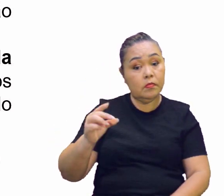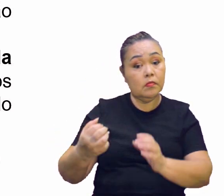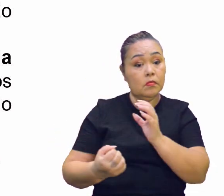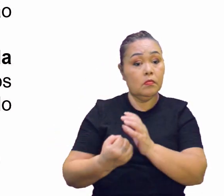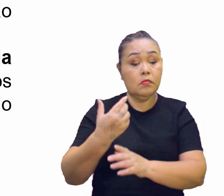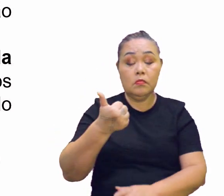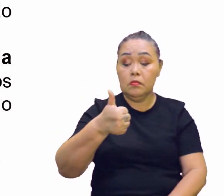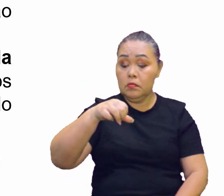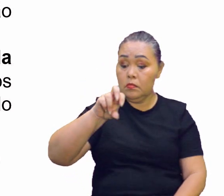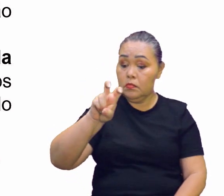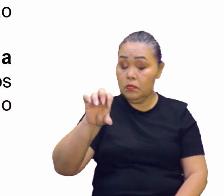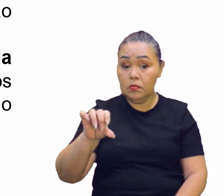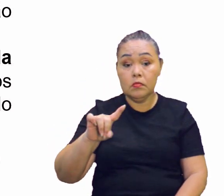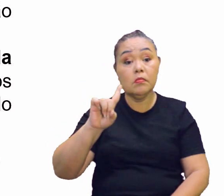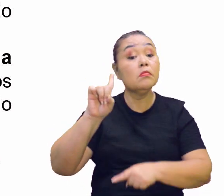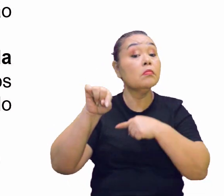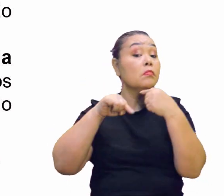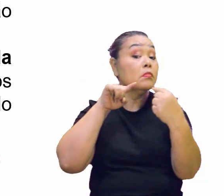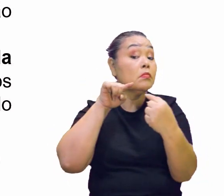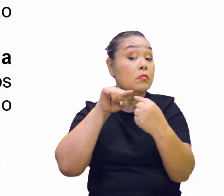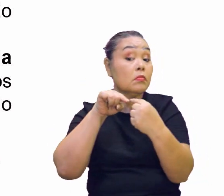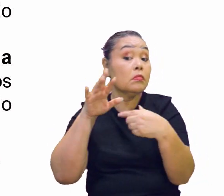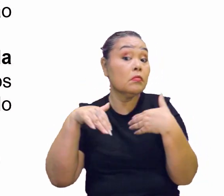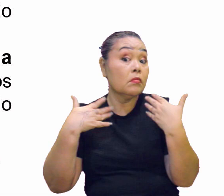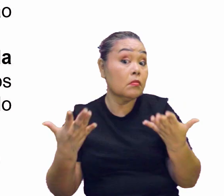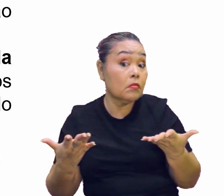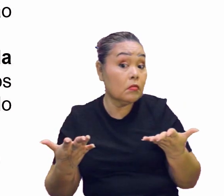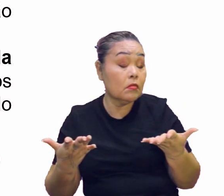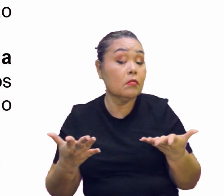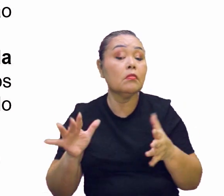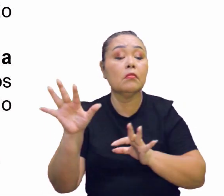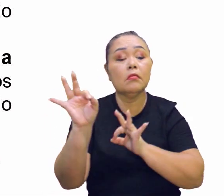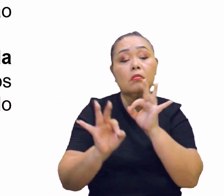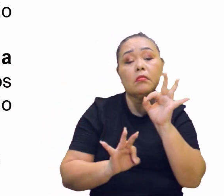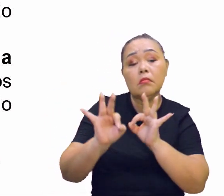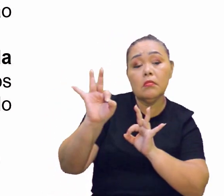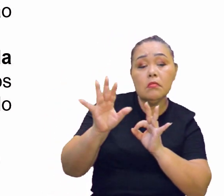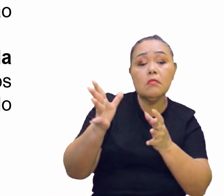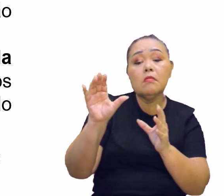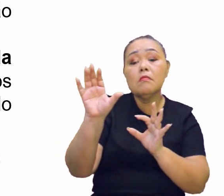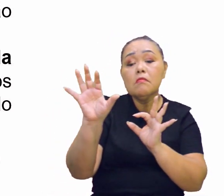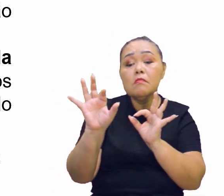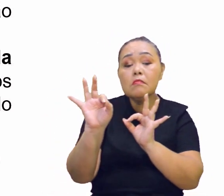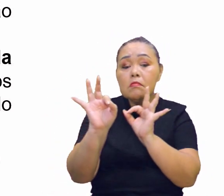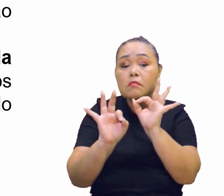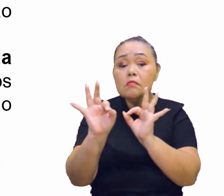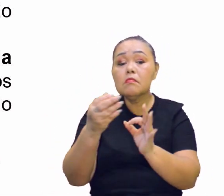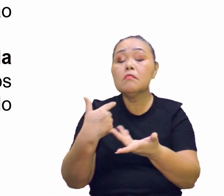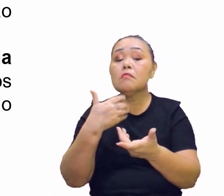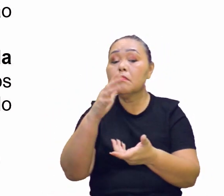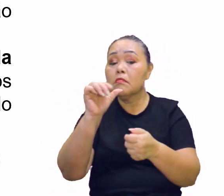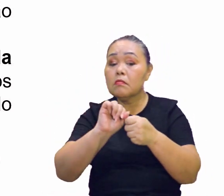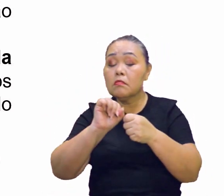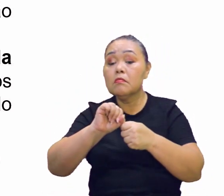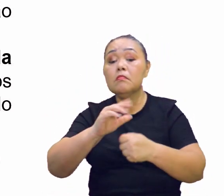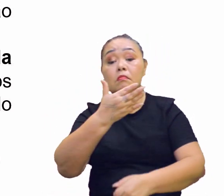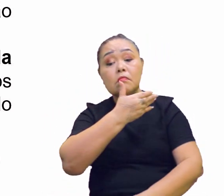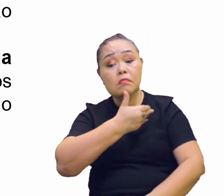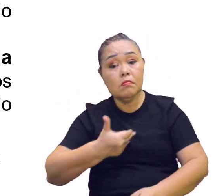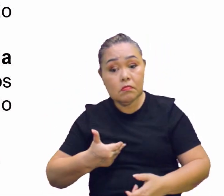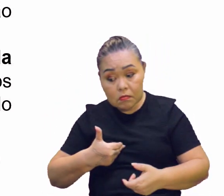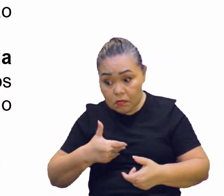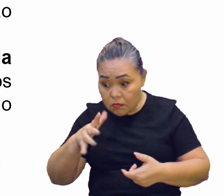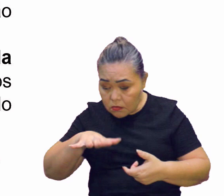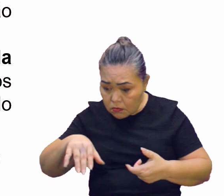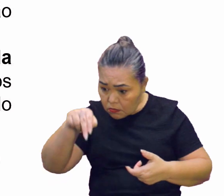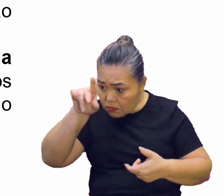criada em 1959. Qual é a finalidade dela? Planejar e coordenar ações do governo para